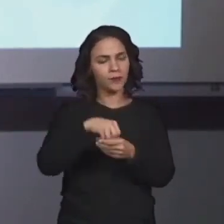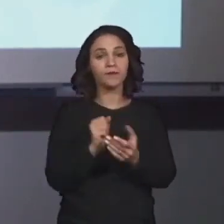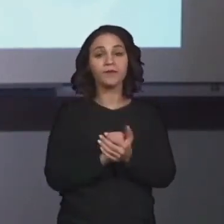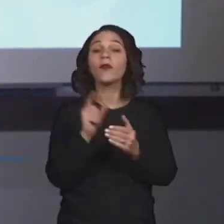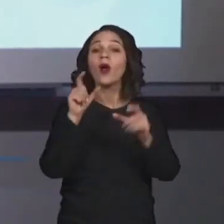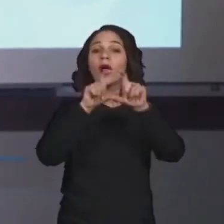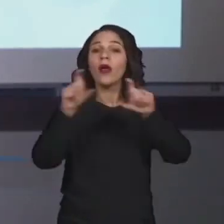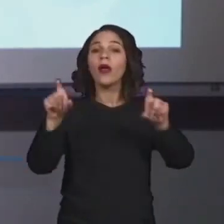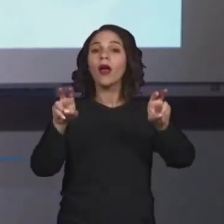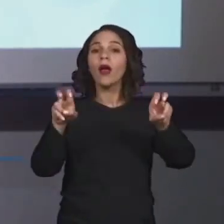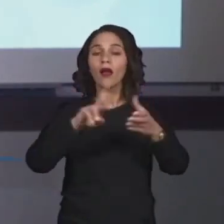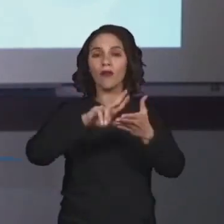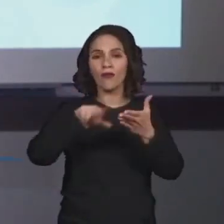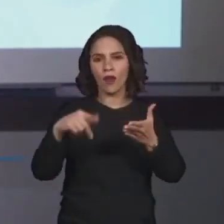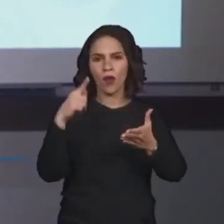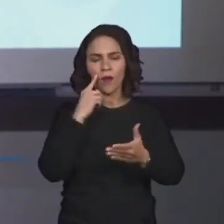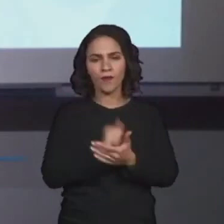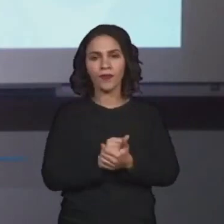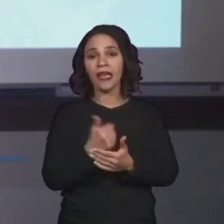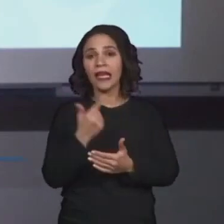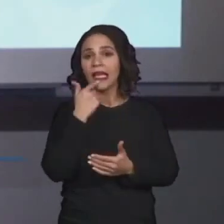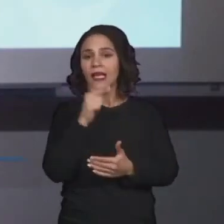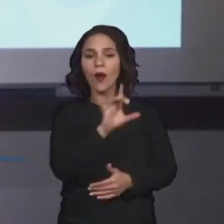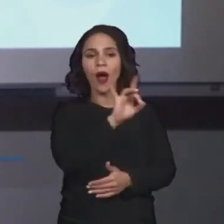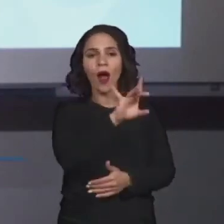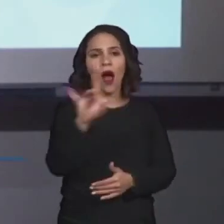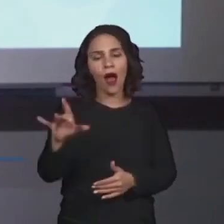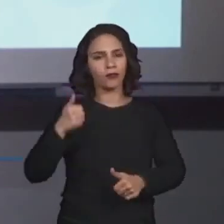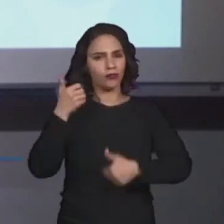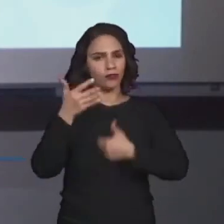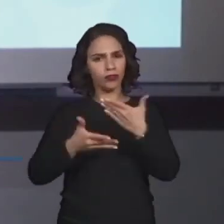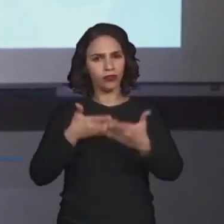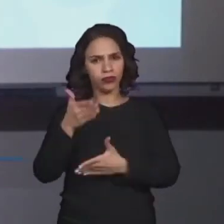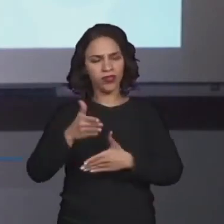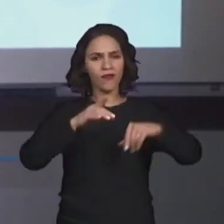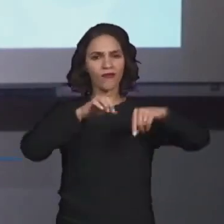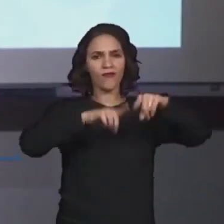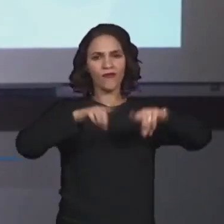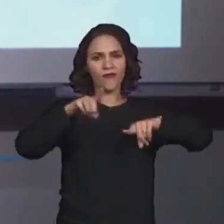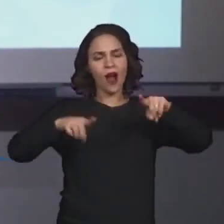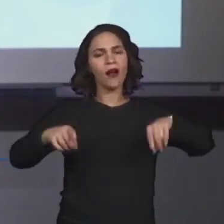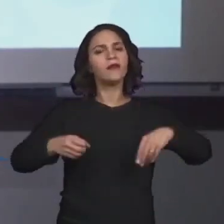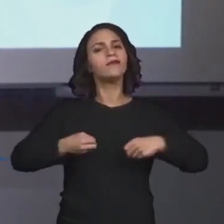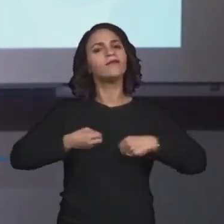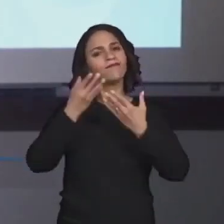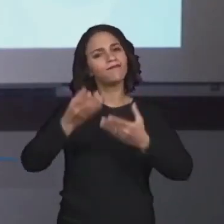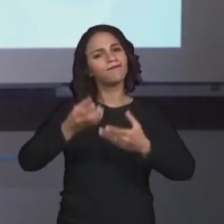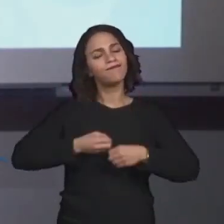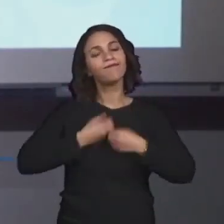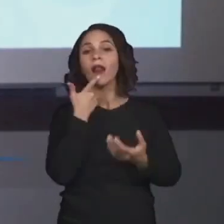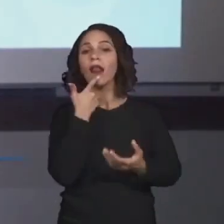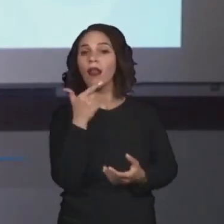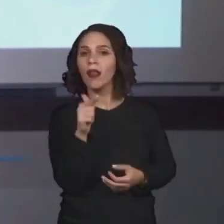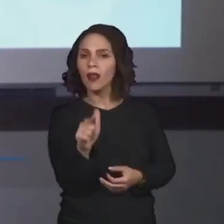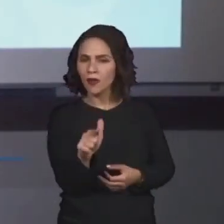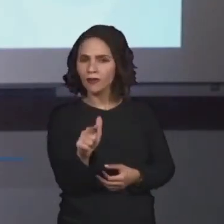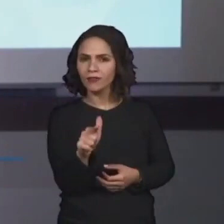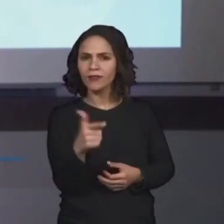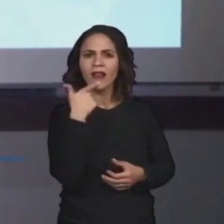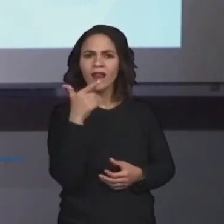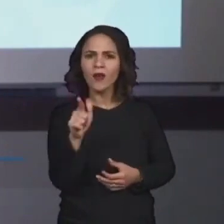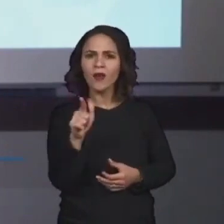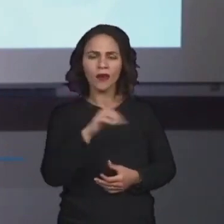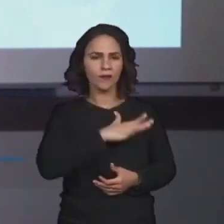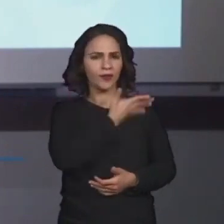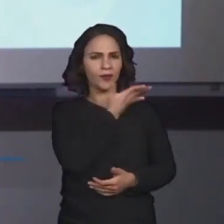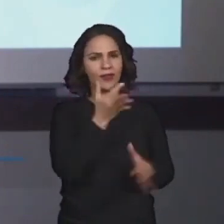títulos possíveis. A língua de cada falante, as várias maneiras de expressar nossa língua, a língua sem